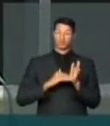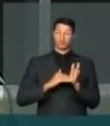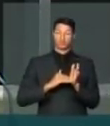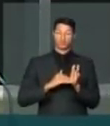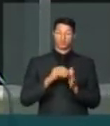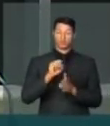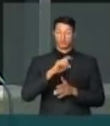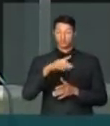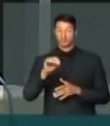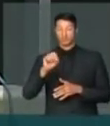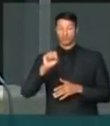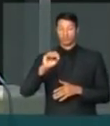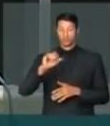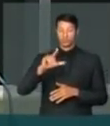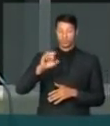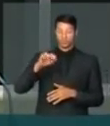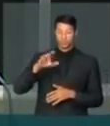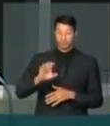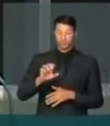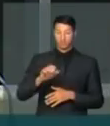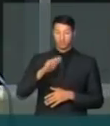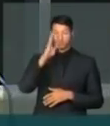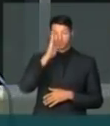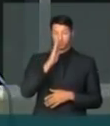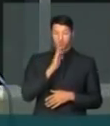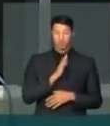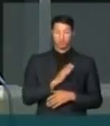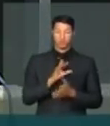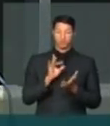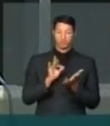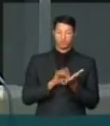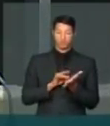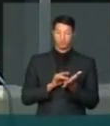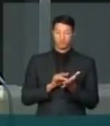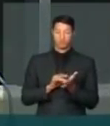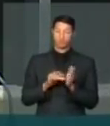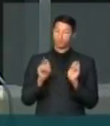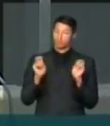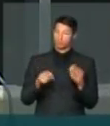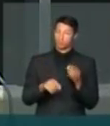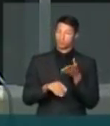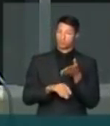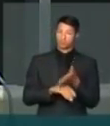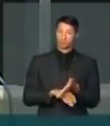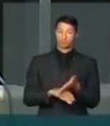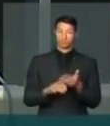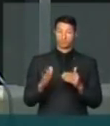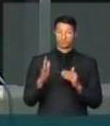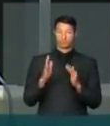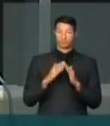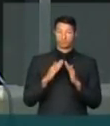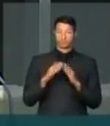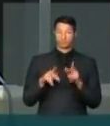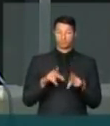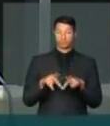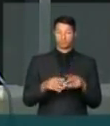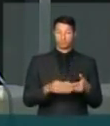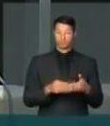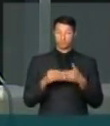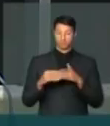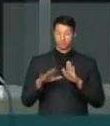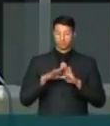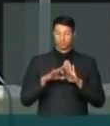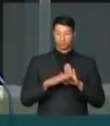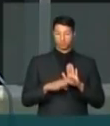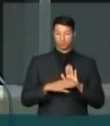em sessões solenes. Os brasileiros originários puderam entrar na Casa do Povo para trazer a pauta